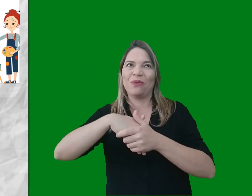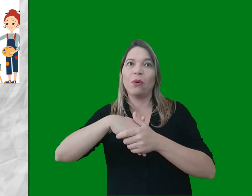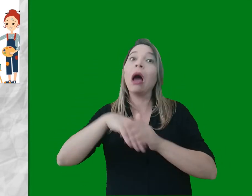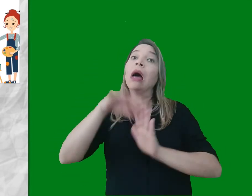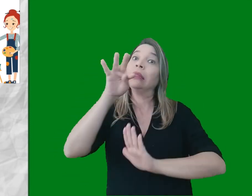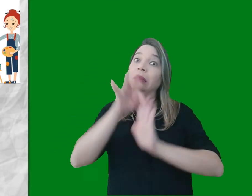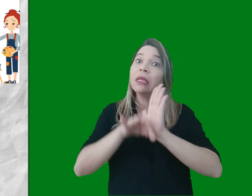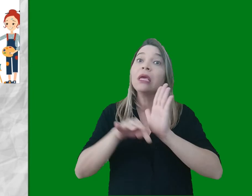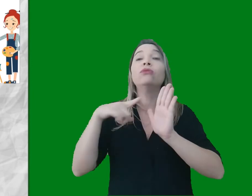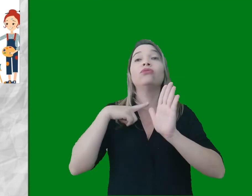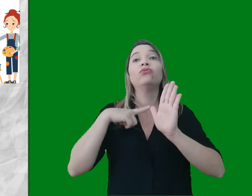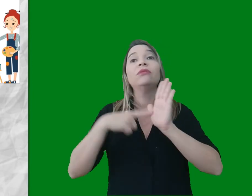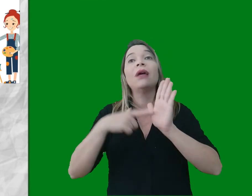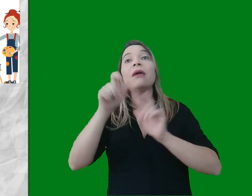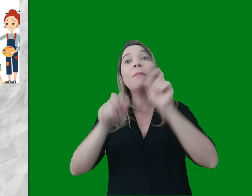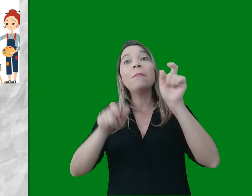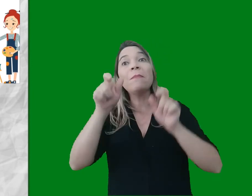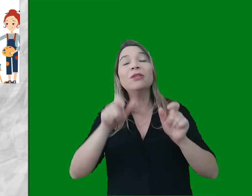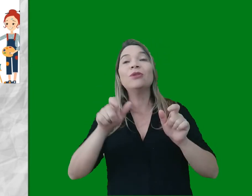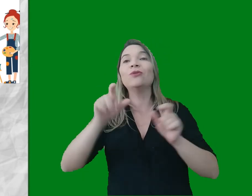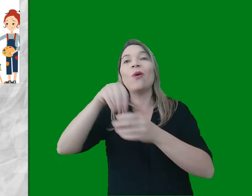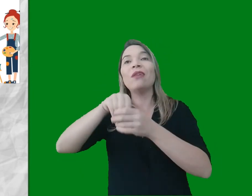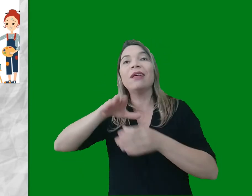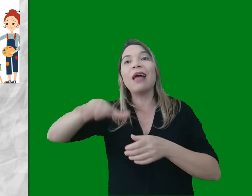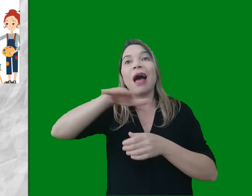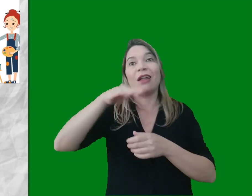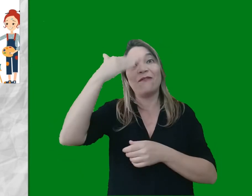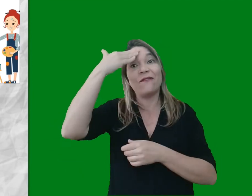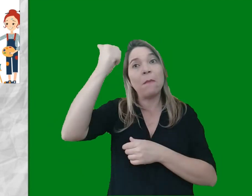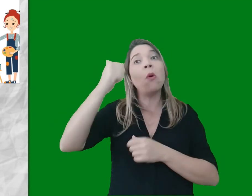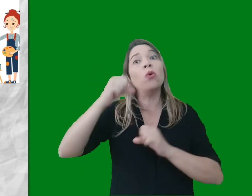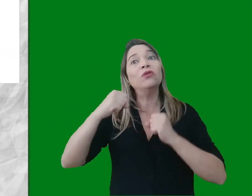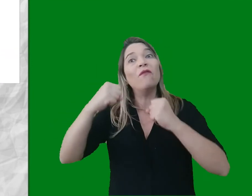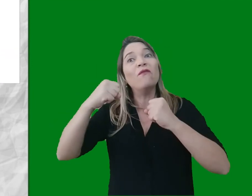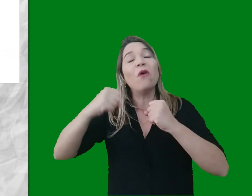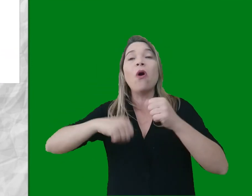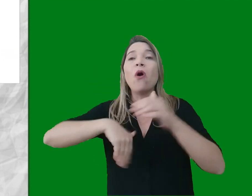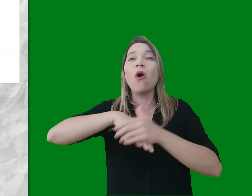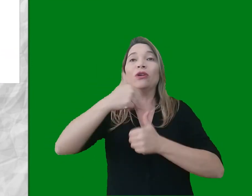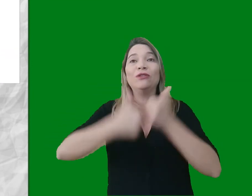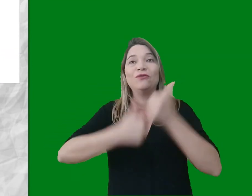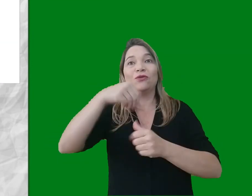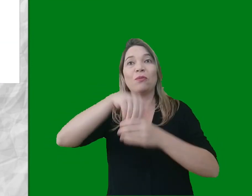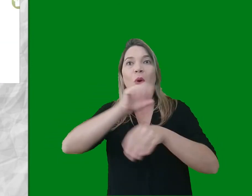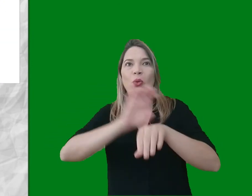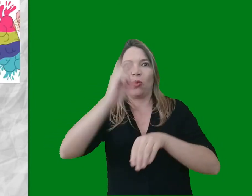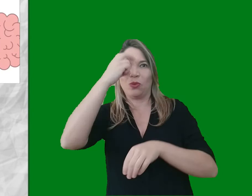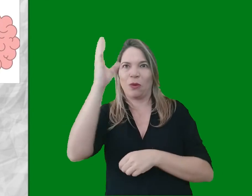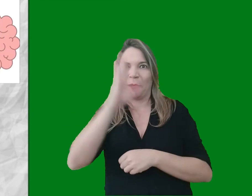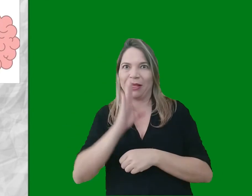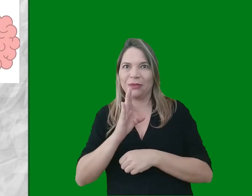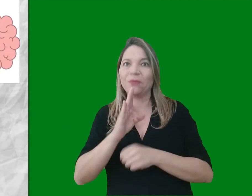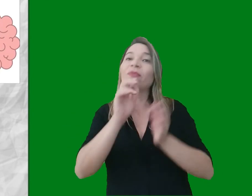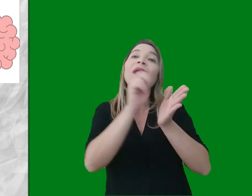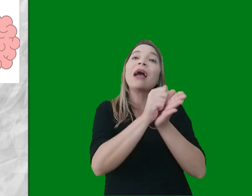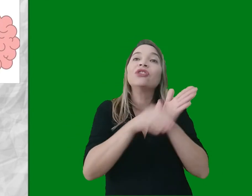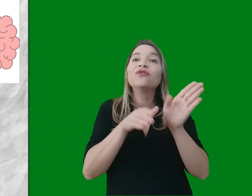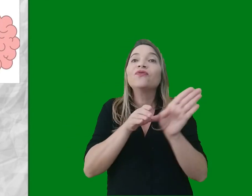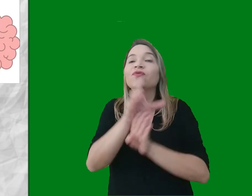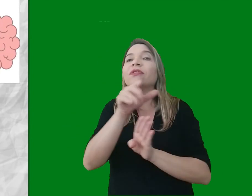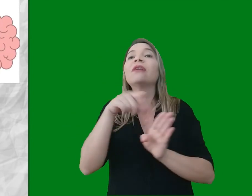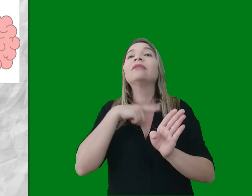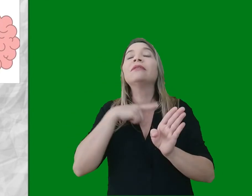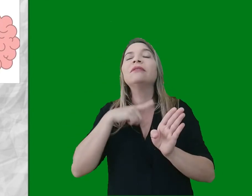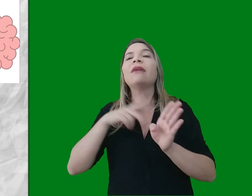produções realizadas por craques em suas áreas, confirmando a força do futebol na cultura brasileira. Nas proposições de atividades, sugerem